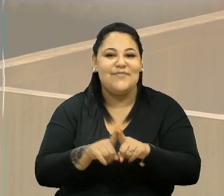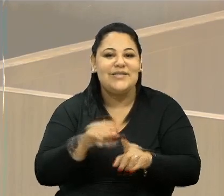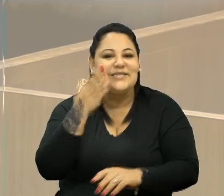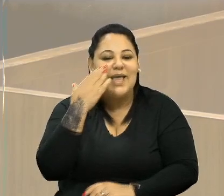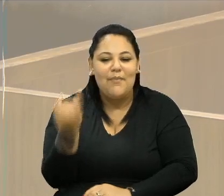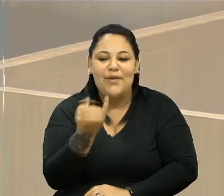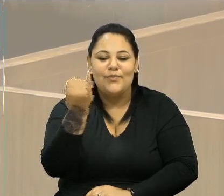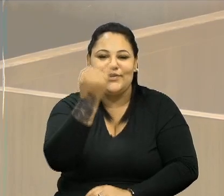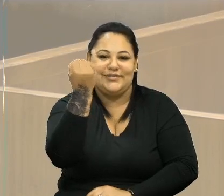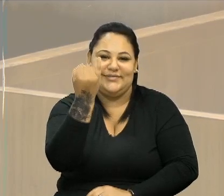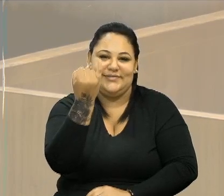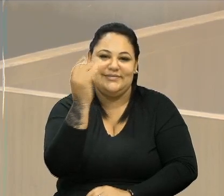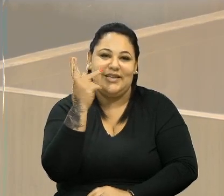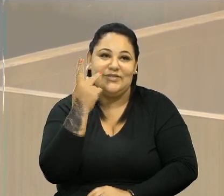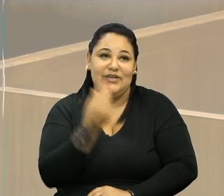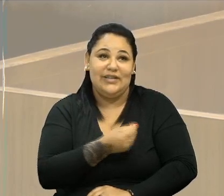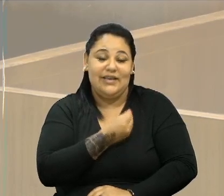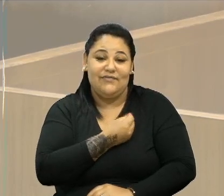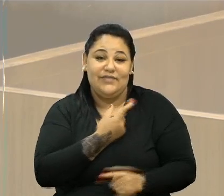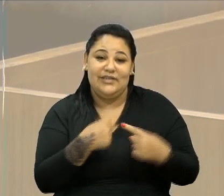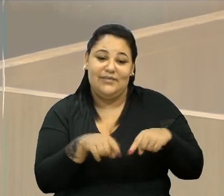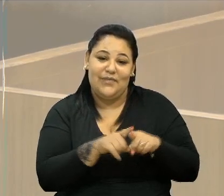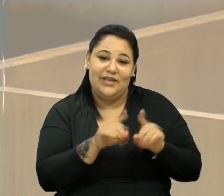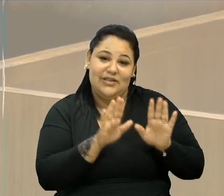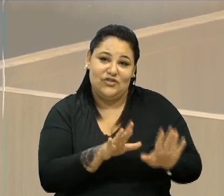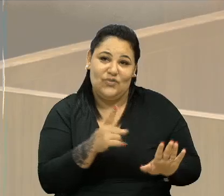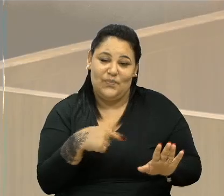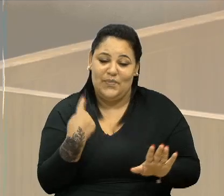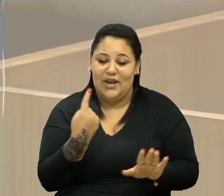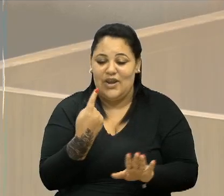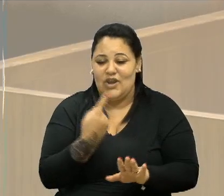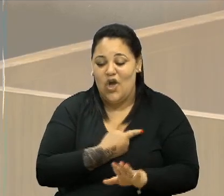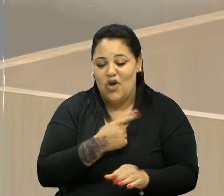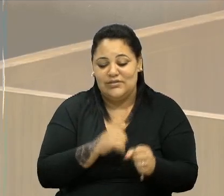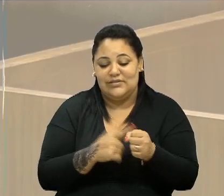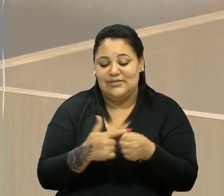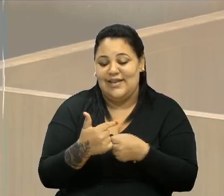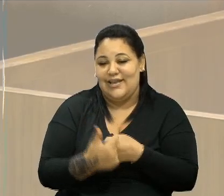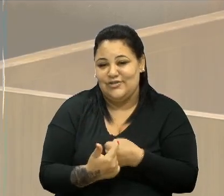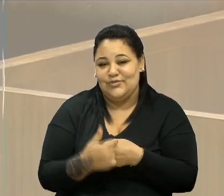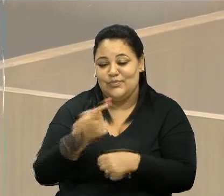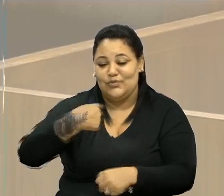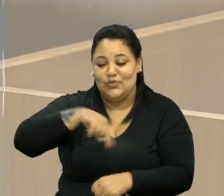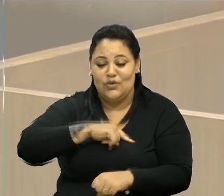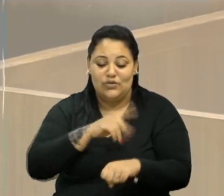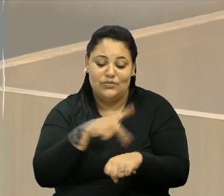do legado que ele deixou para a nossa cidade, para o nosso estado, para o nosso país,